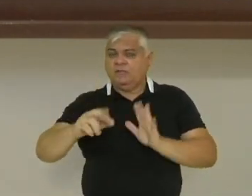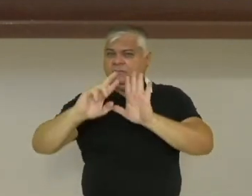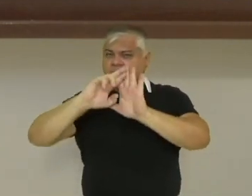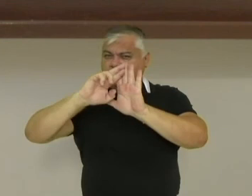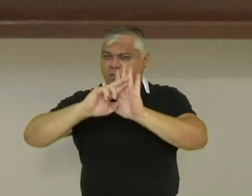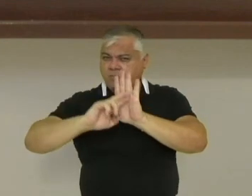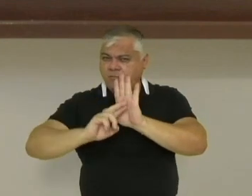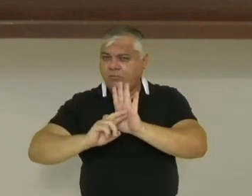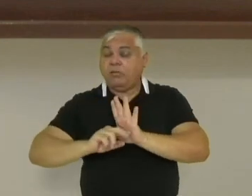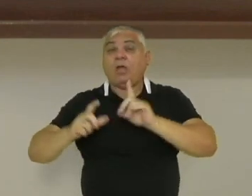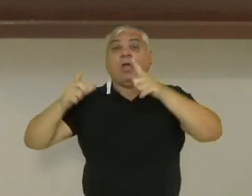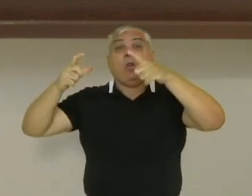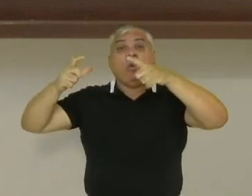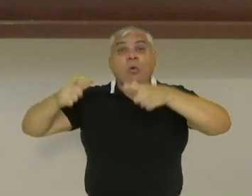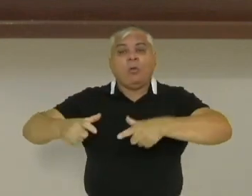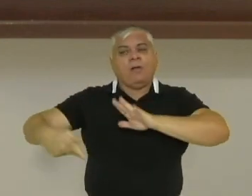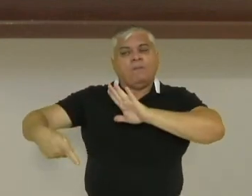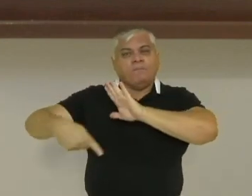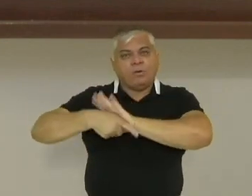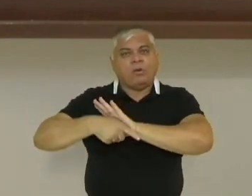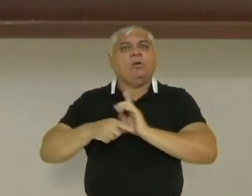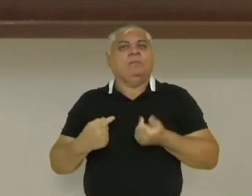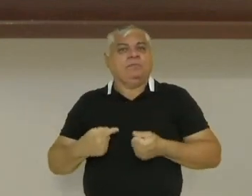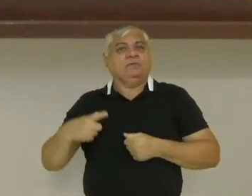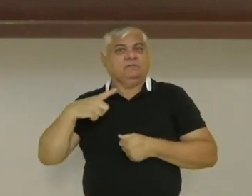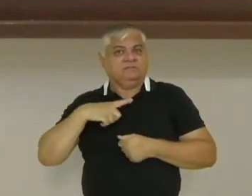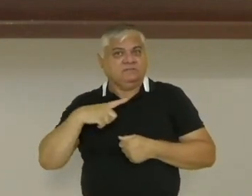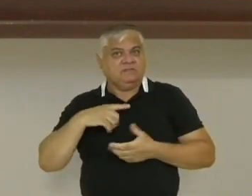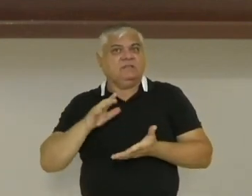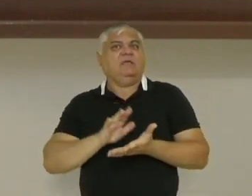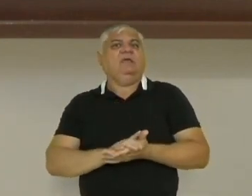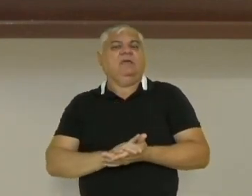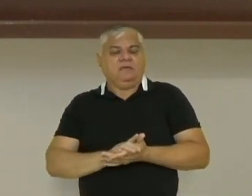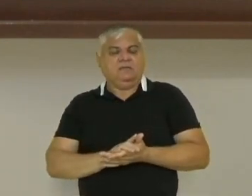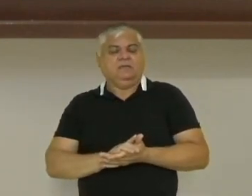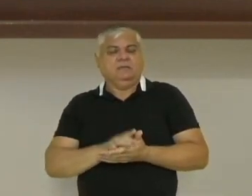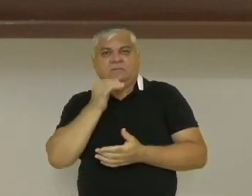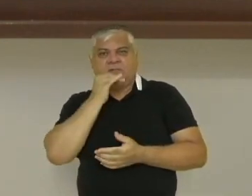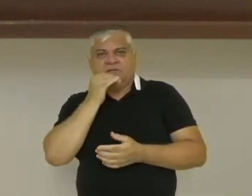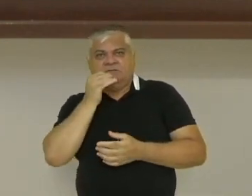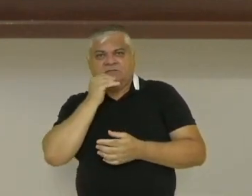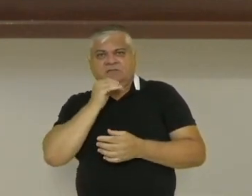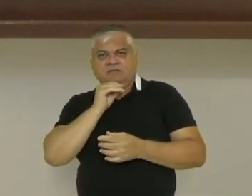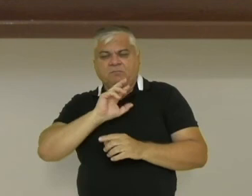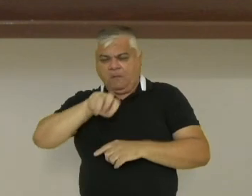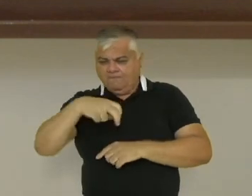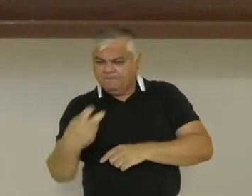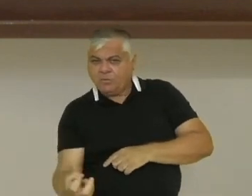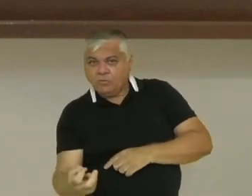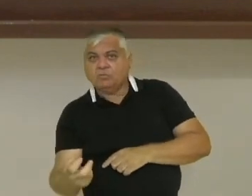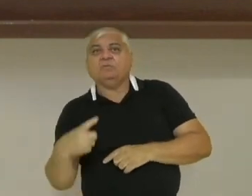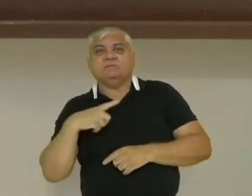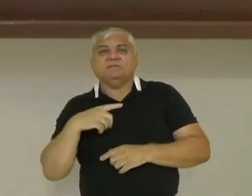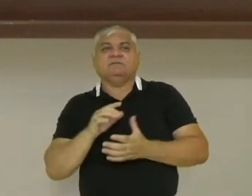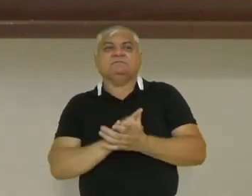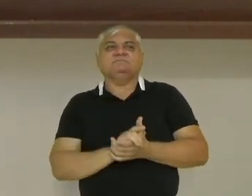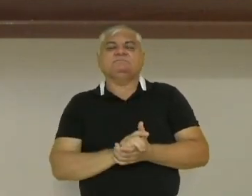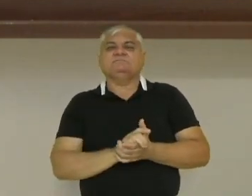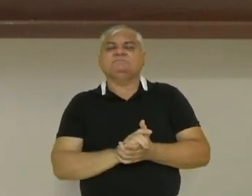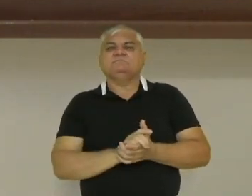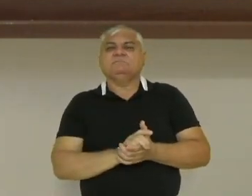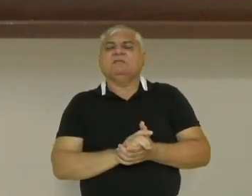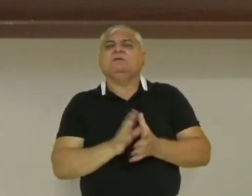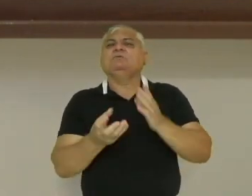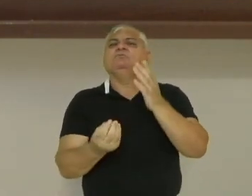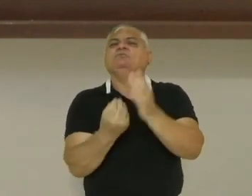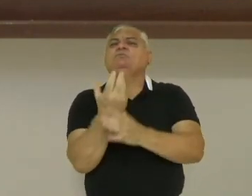tem espaço definido, ela tem luta de mobilização, tem outras lutas que não são assim. Como